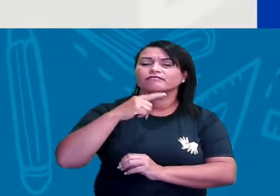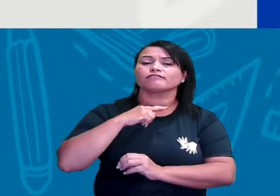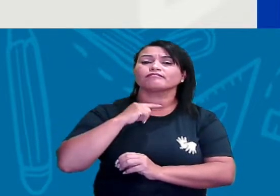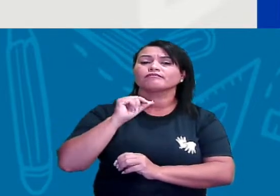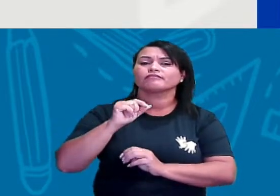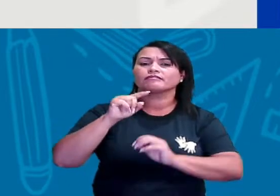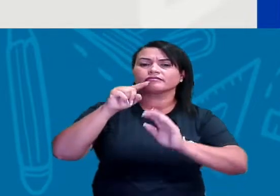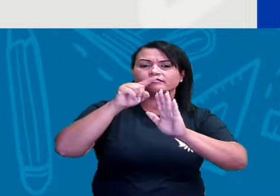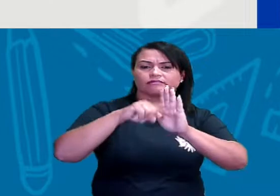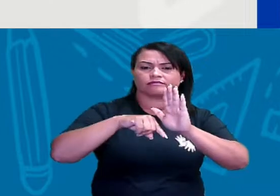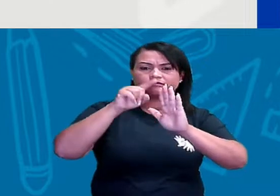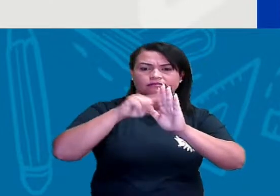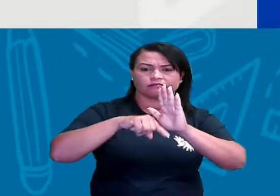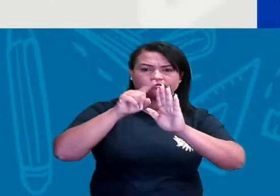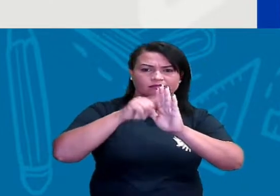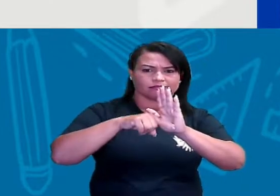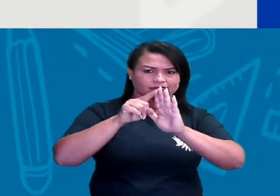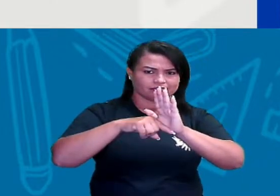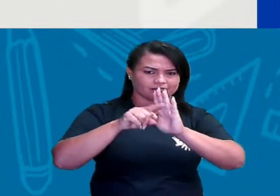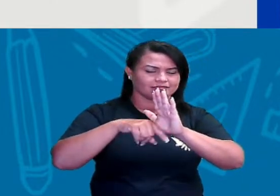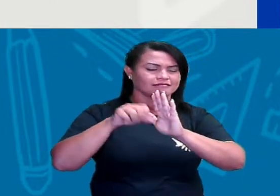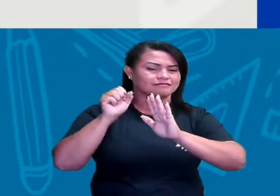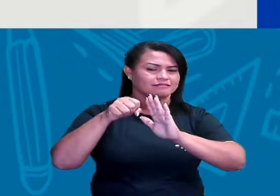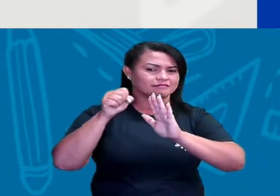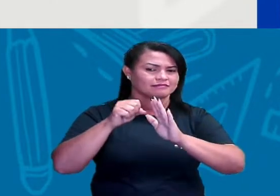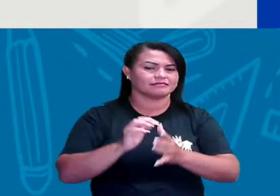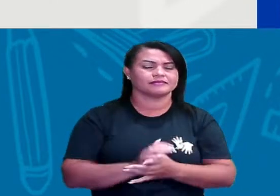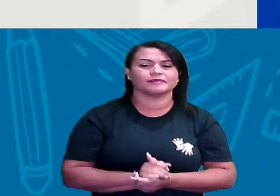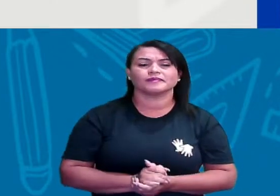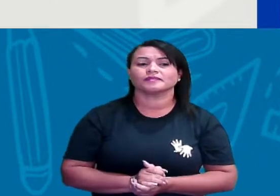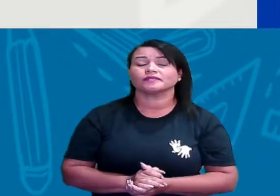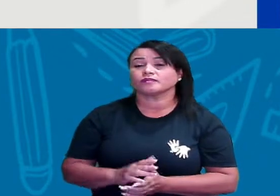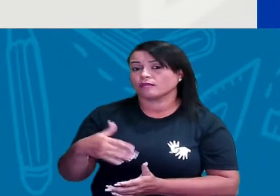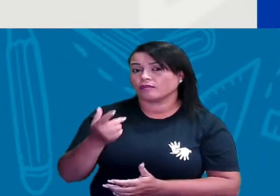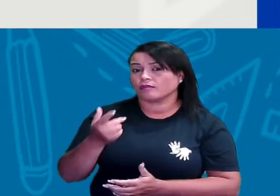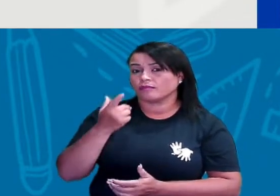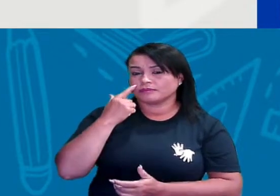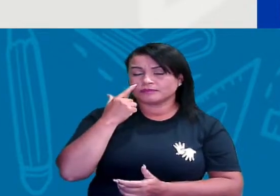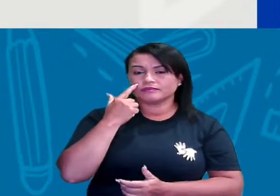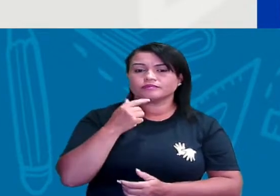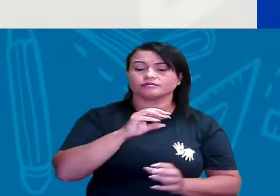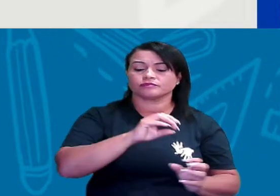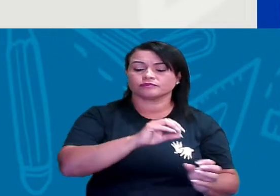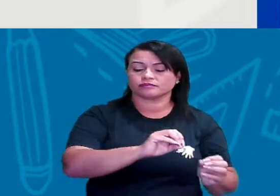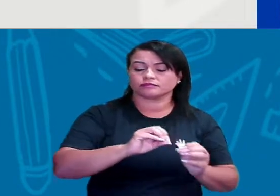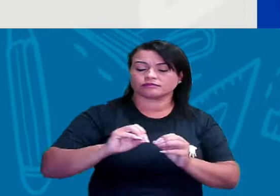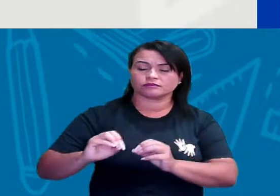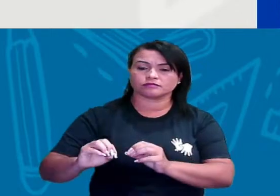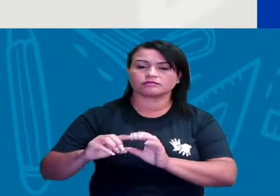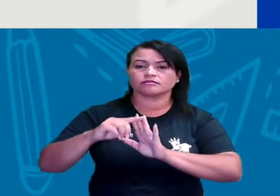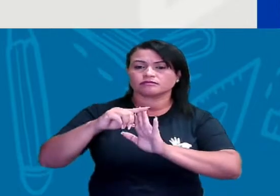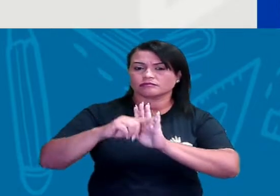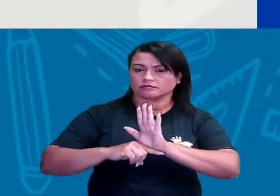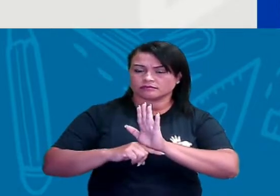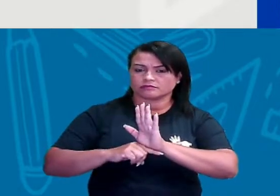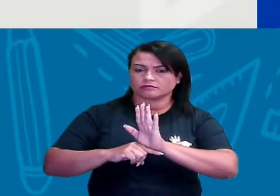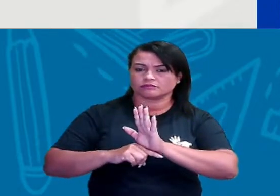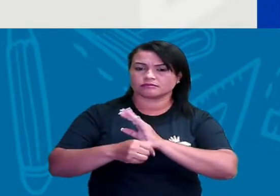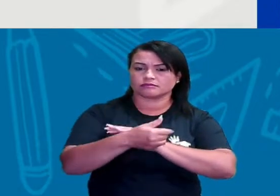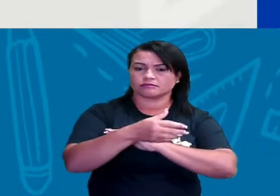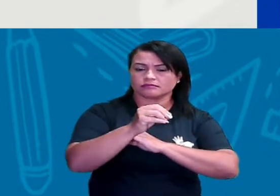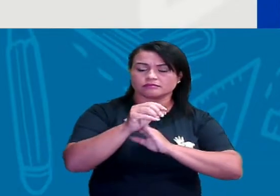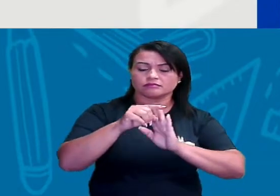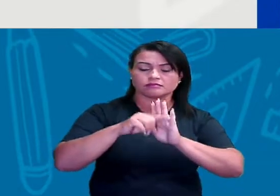Vou subtrair. Isso mesmo. Então, aqui, ó, repetir a base e vou subtrair.